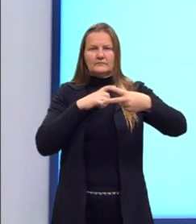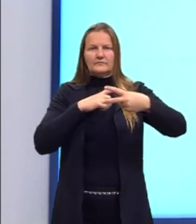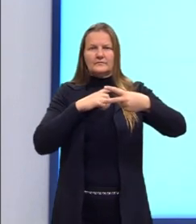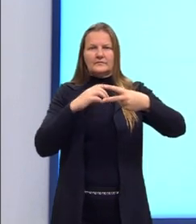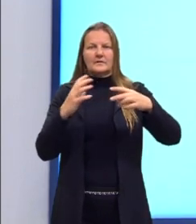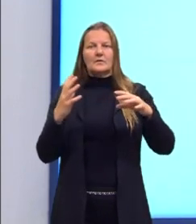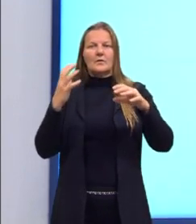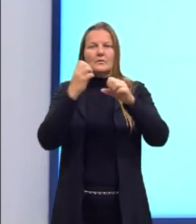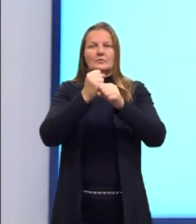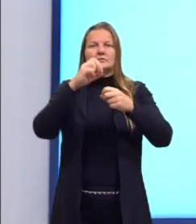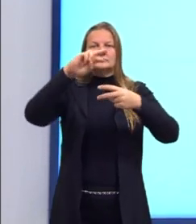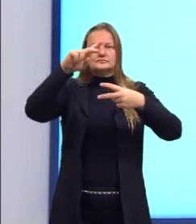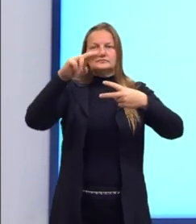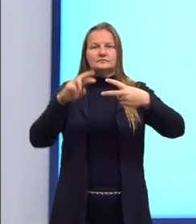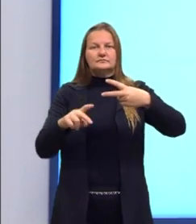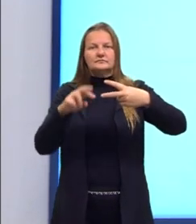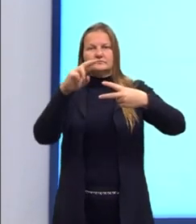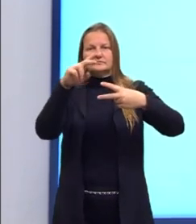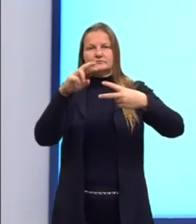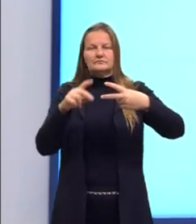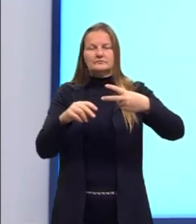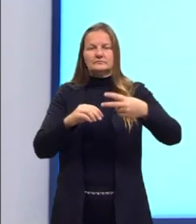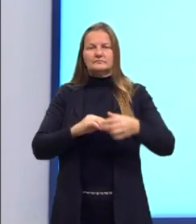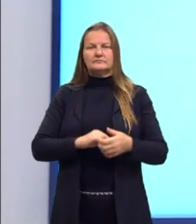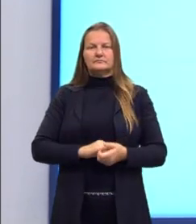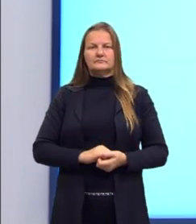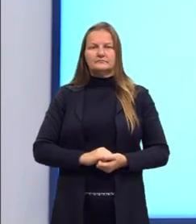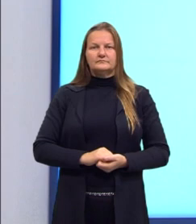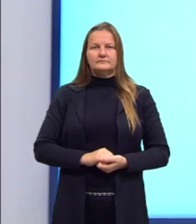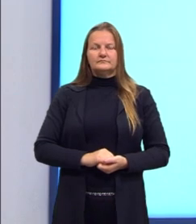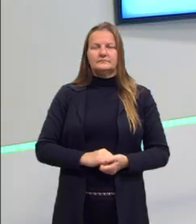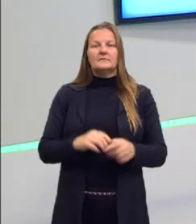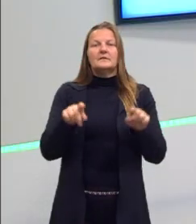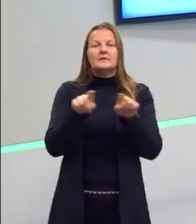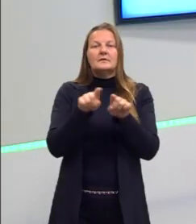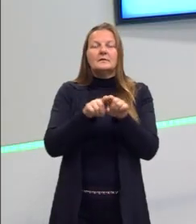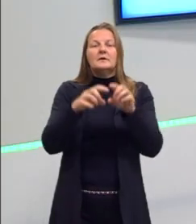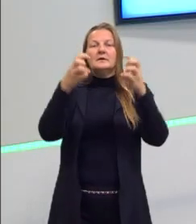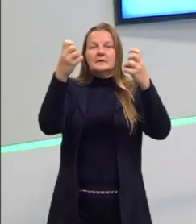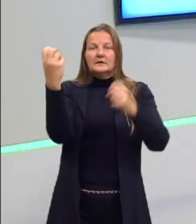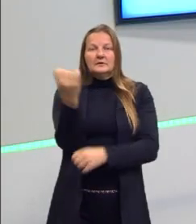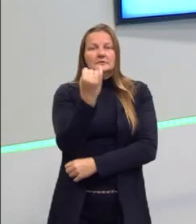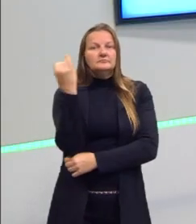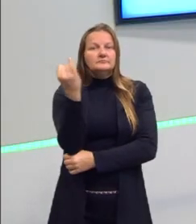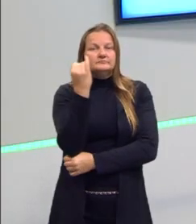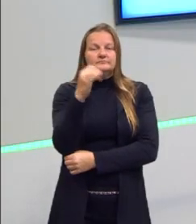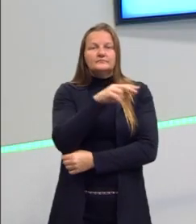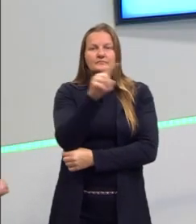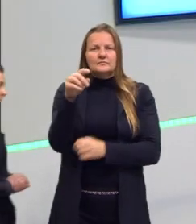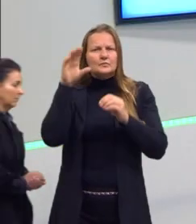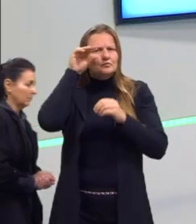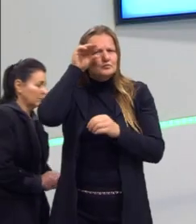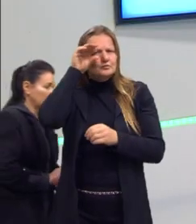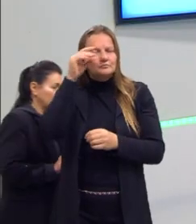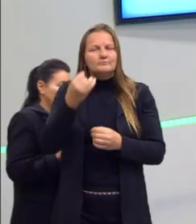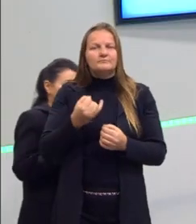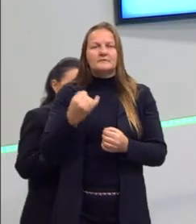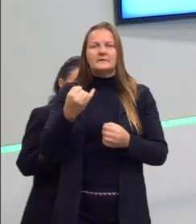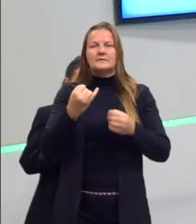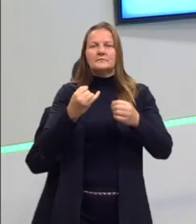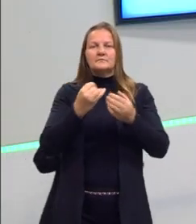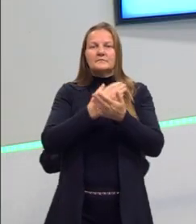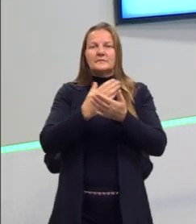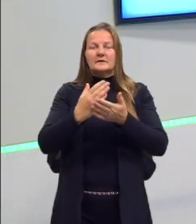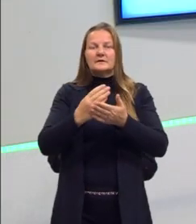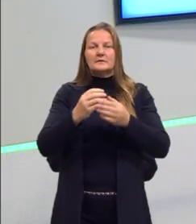vou ser diferentes dessa medida aqui tá em outra coisa muito importante o amperímetro ele tem que ser